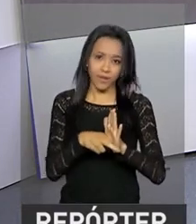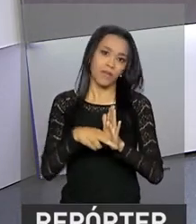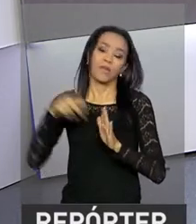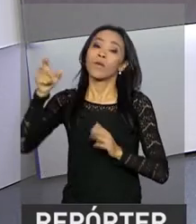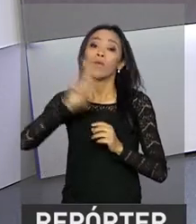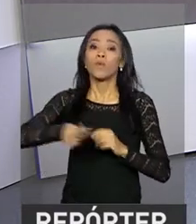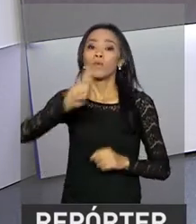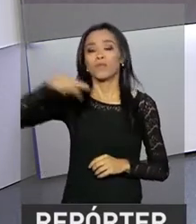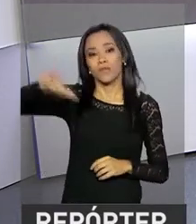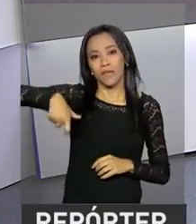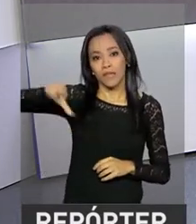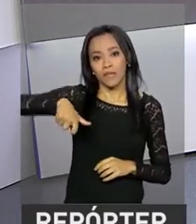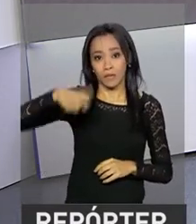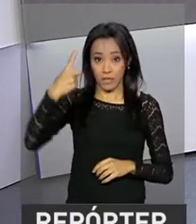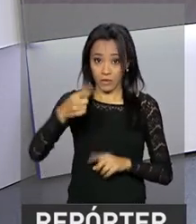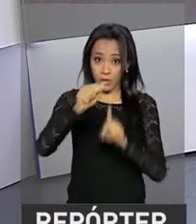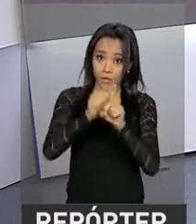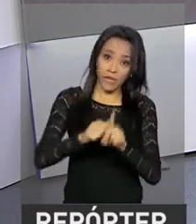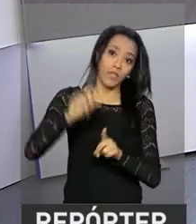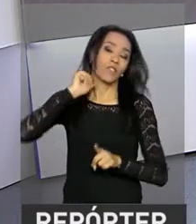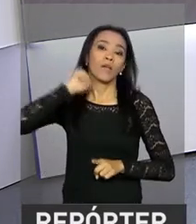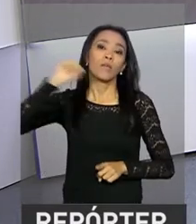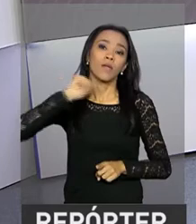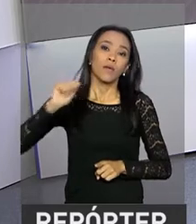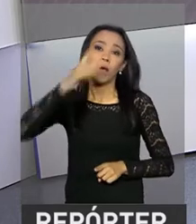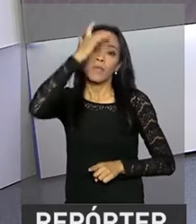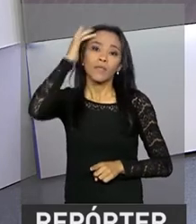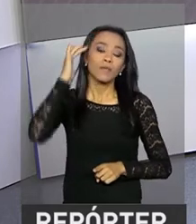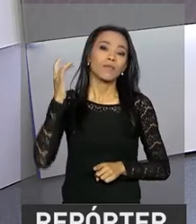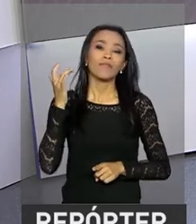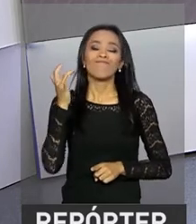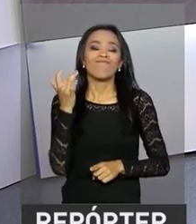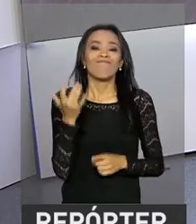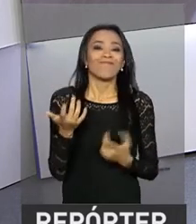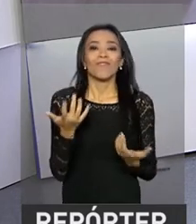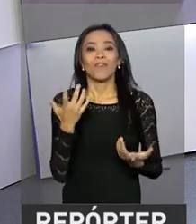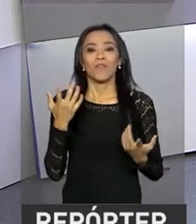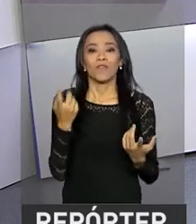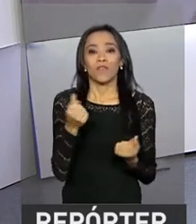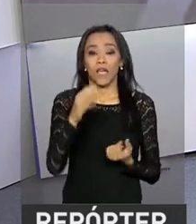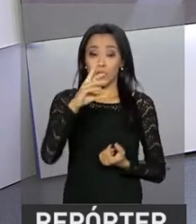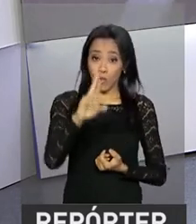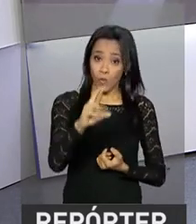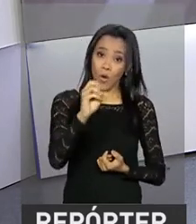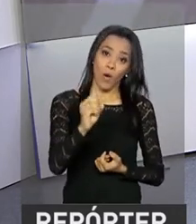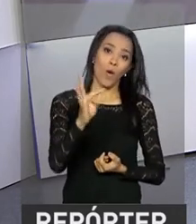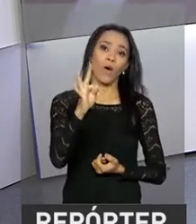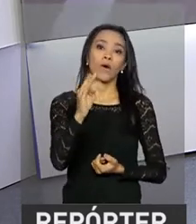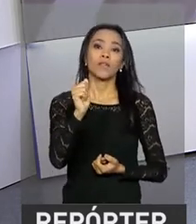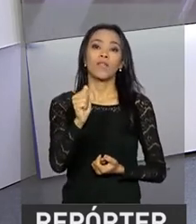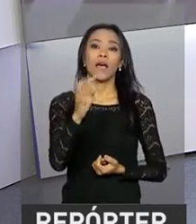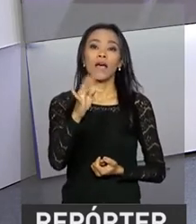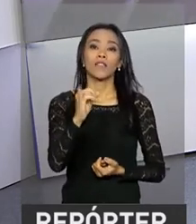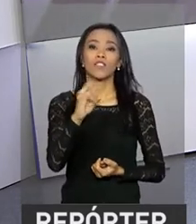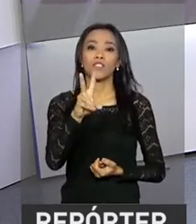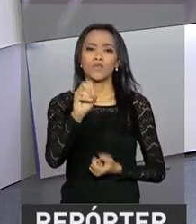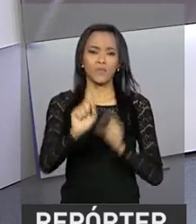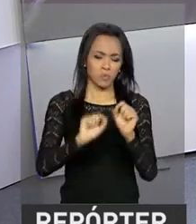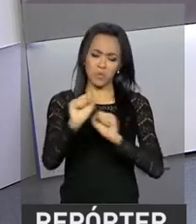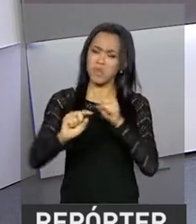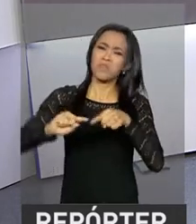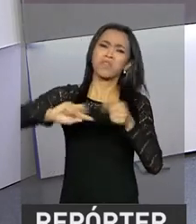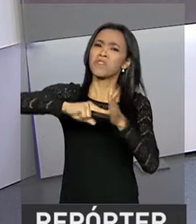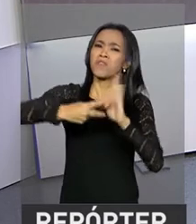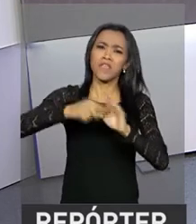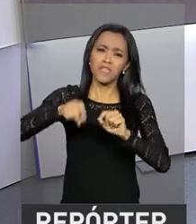cartão de crédito. A partir de abril, o consumidor não vai poder ficar no rotativo, que é o chamado pagamento mínimo, por